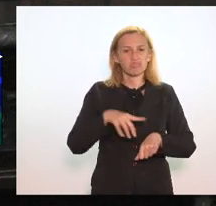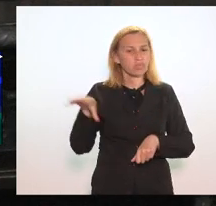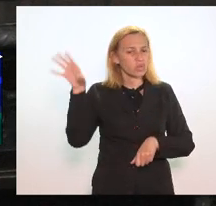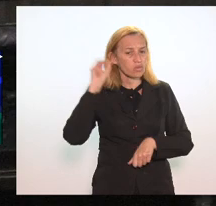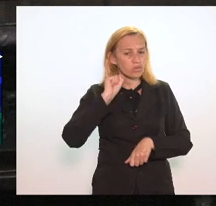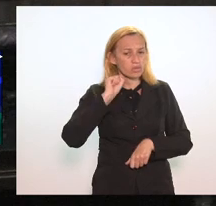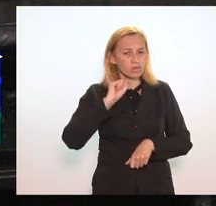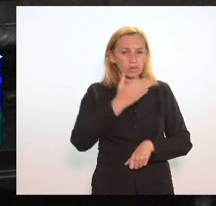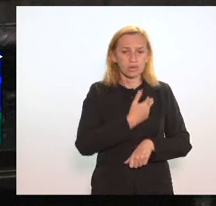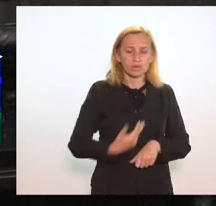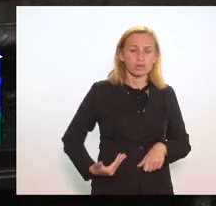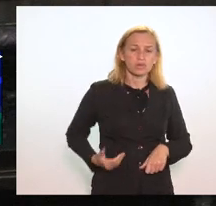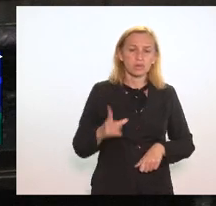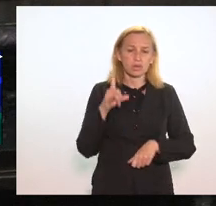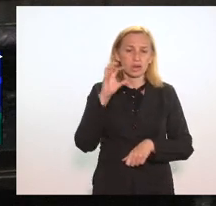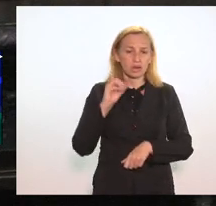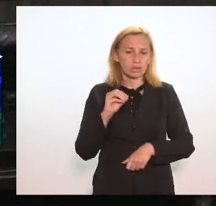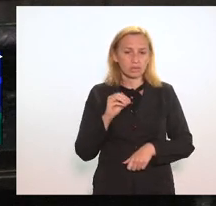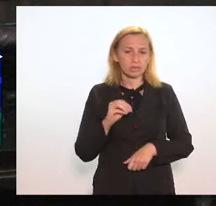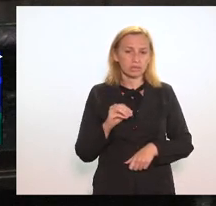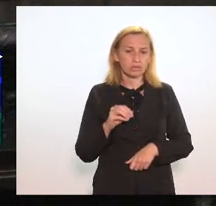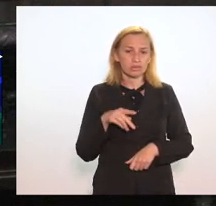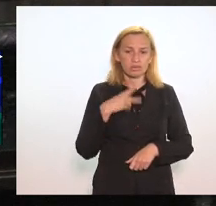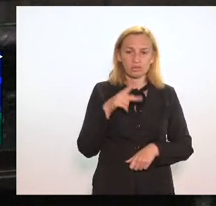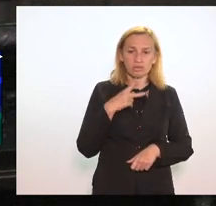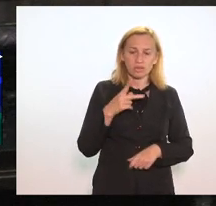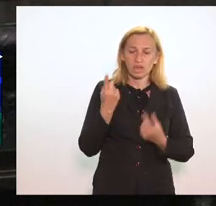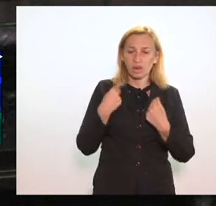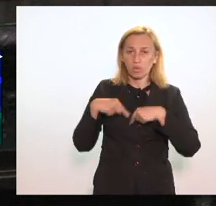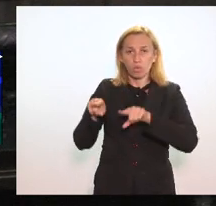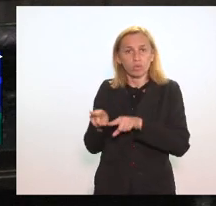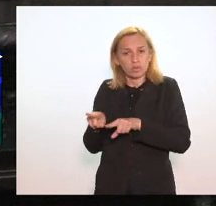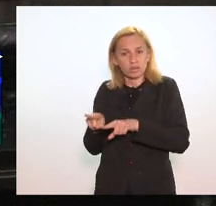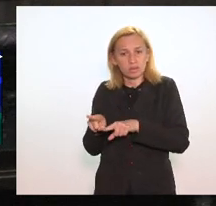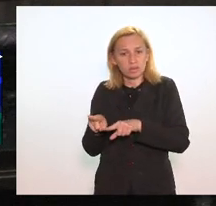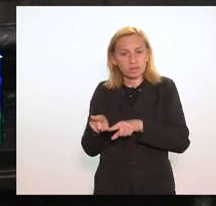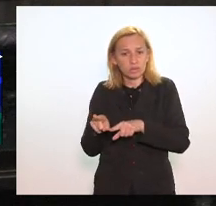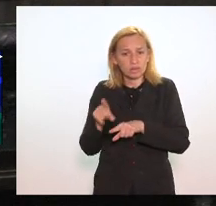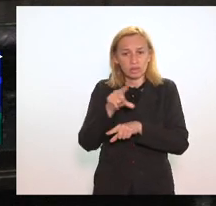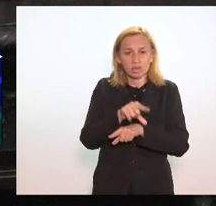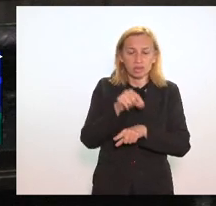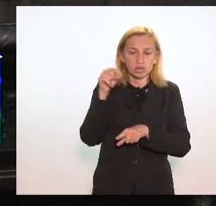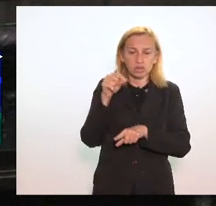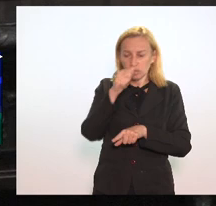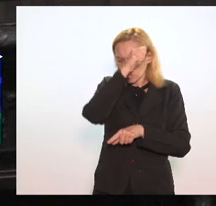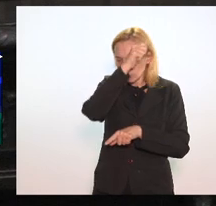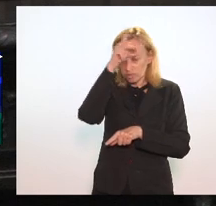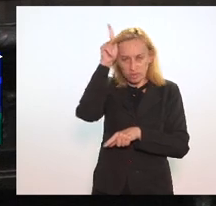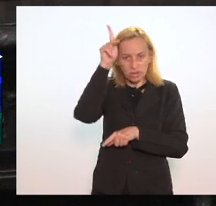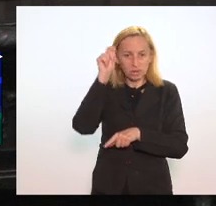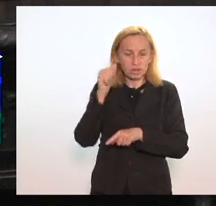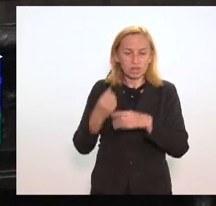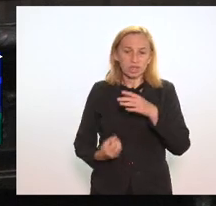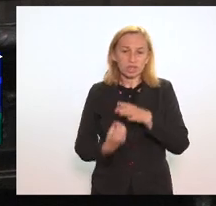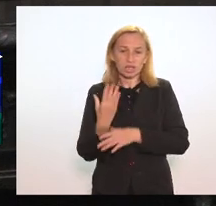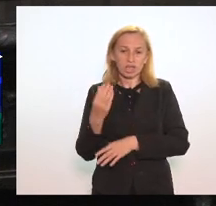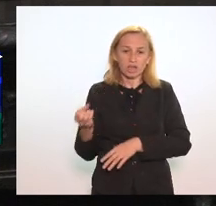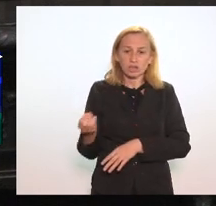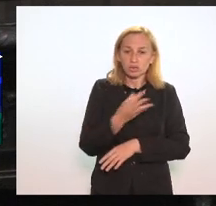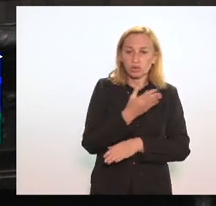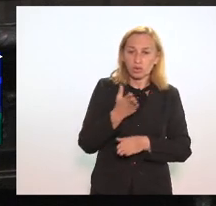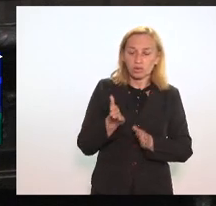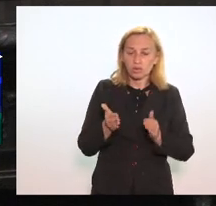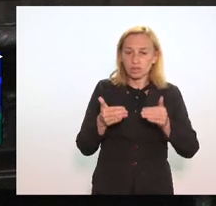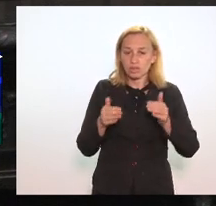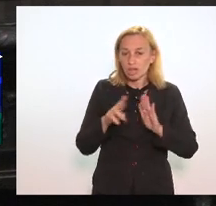vi o governador Cláudio Castro dizendo que iria contra as decisões das prefeituras de criar novos com a